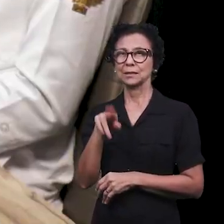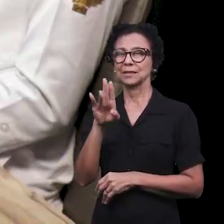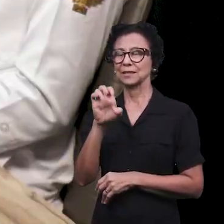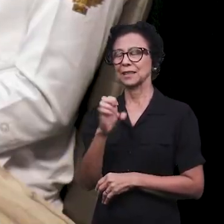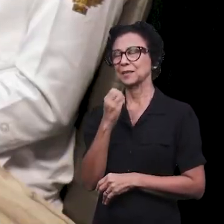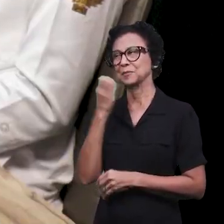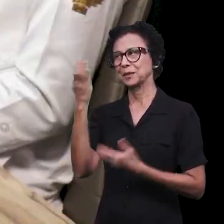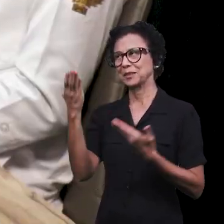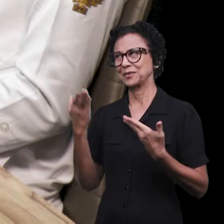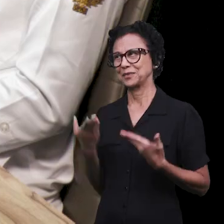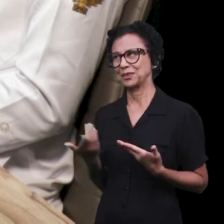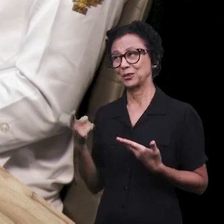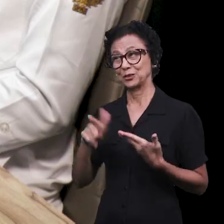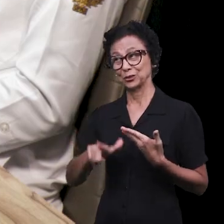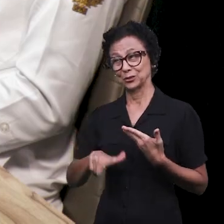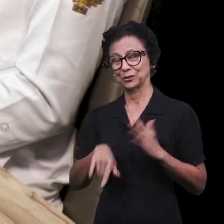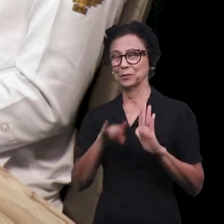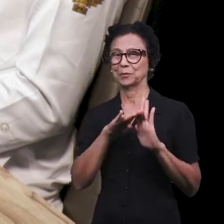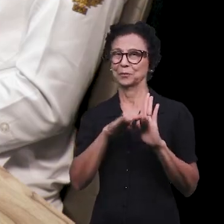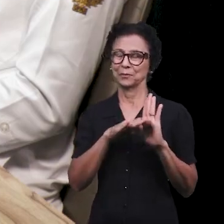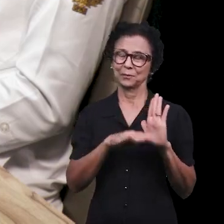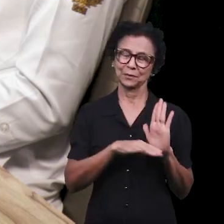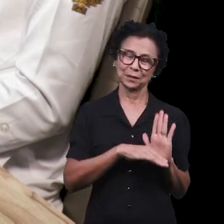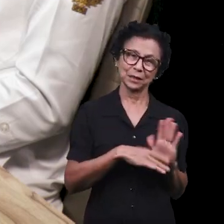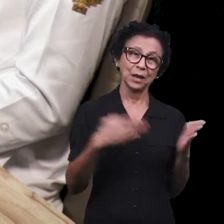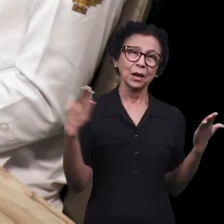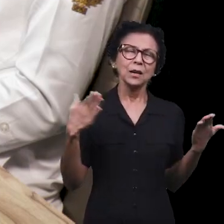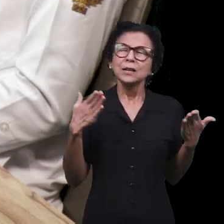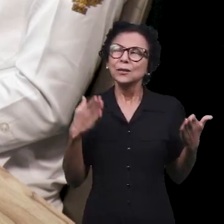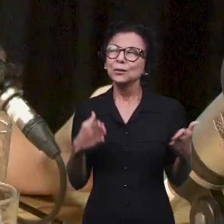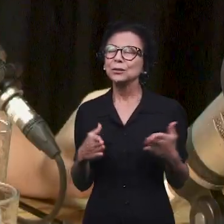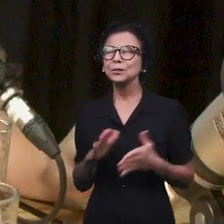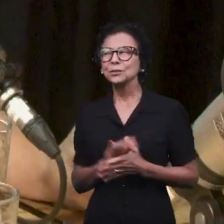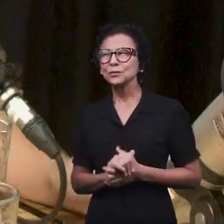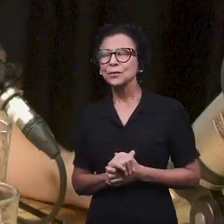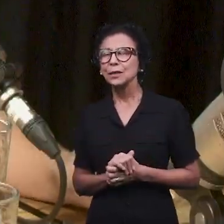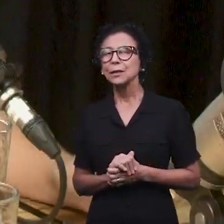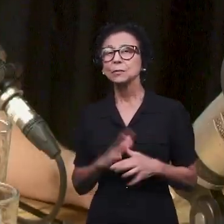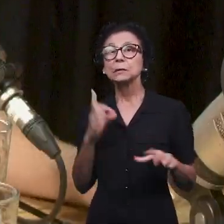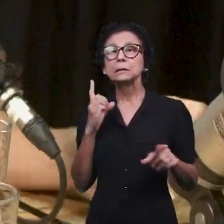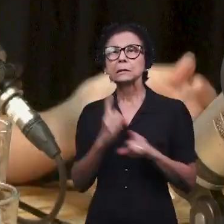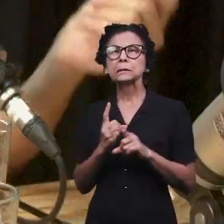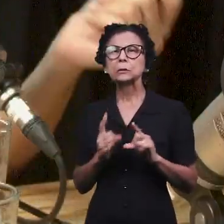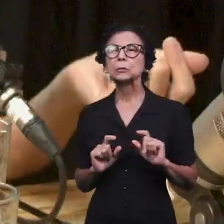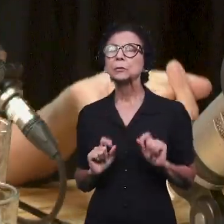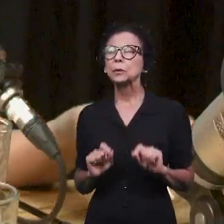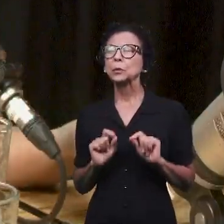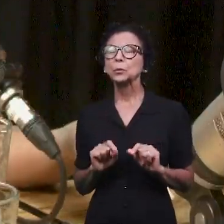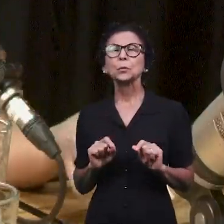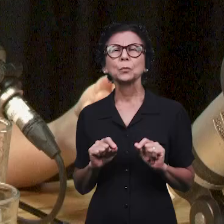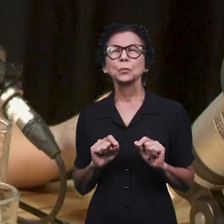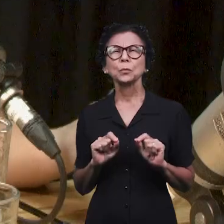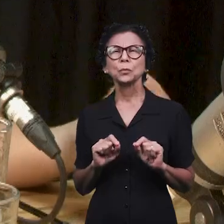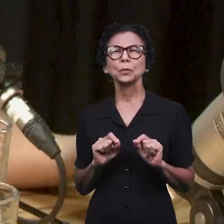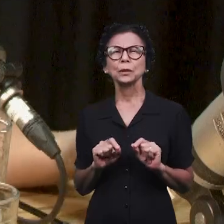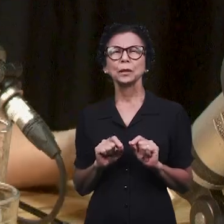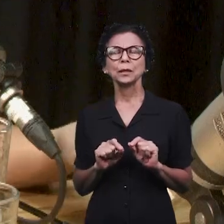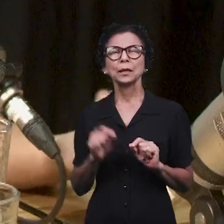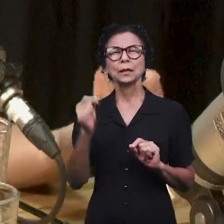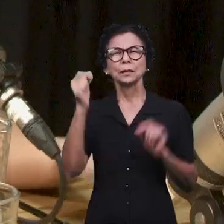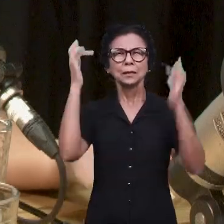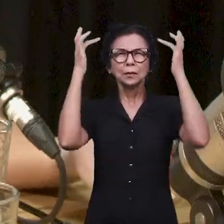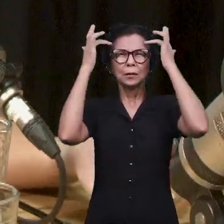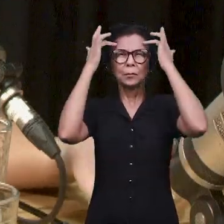Muito programa obrigado. novamente. E hoje nós vamos descobrir, então, sobre enxaqueca. Então, para iniciar, o que seria